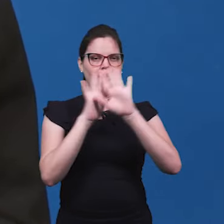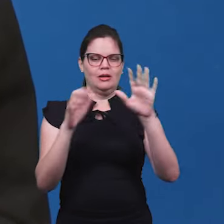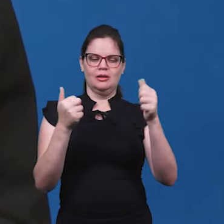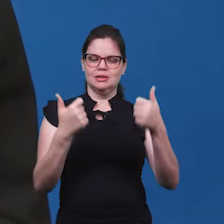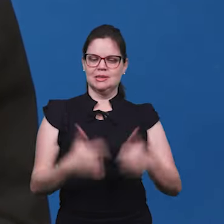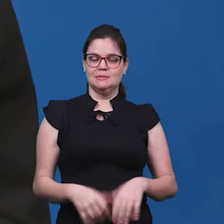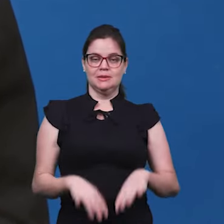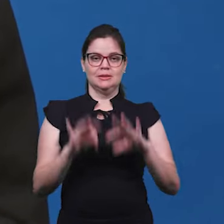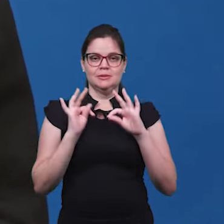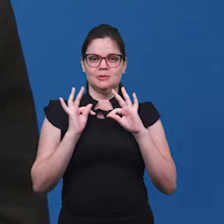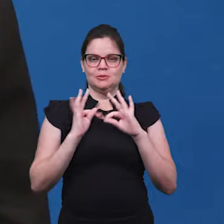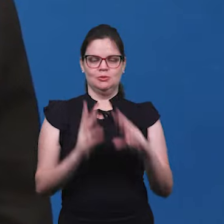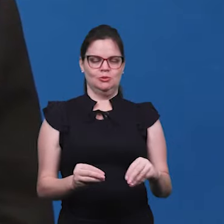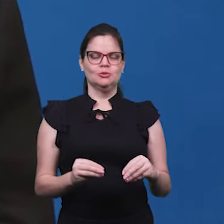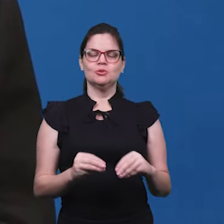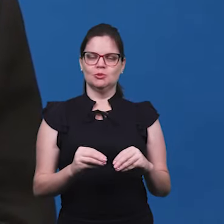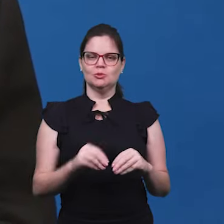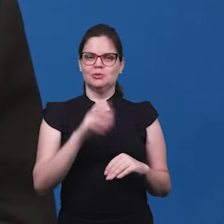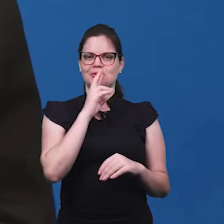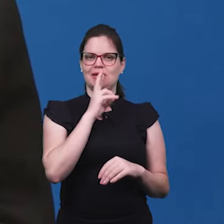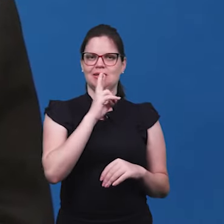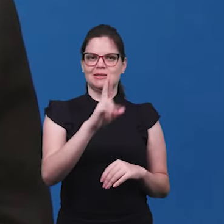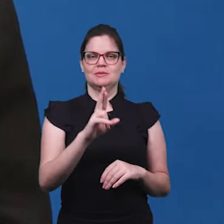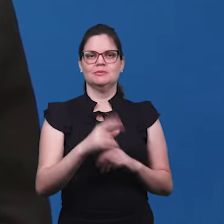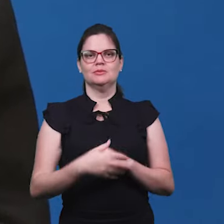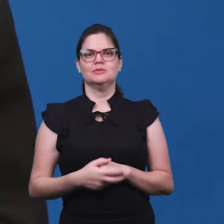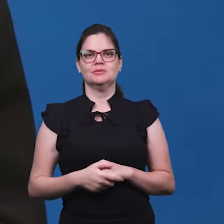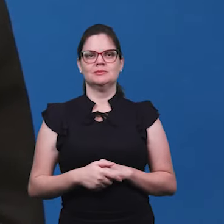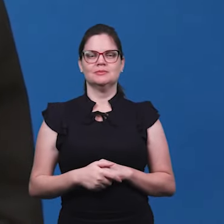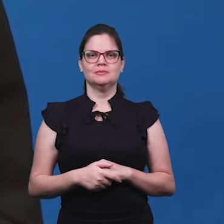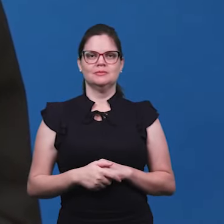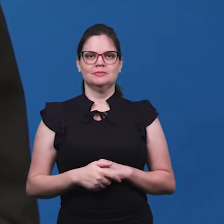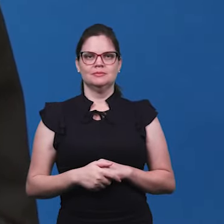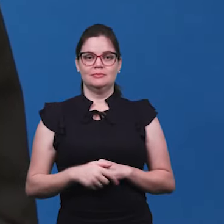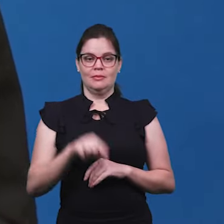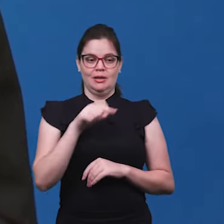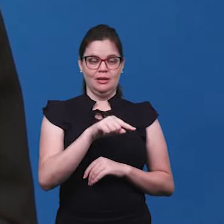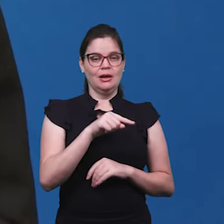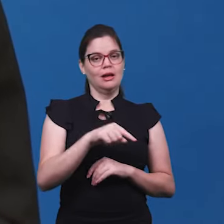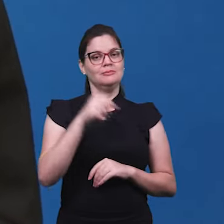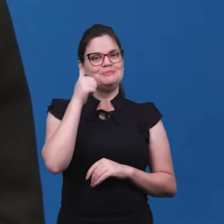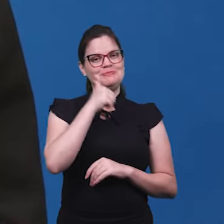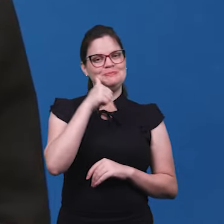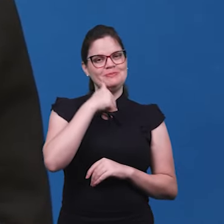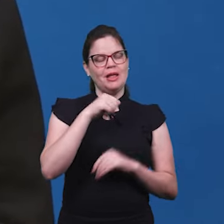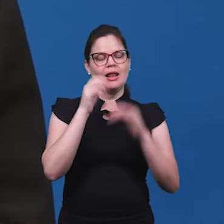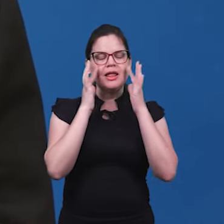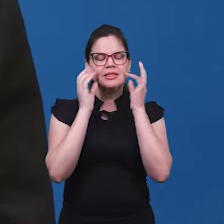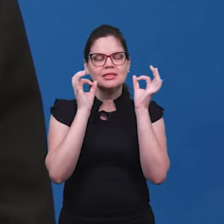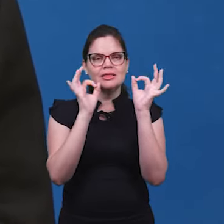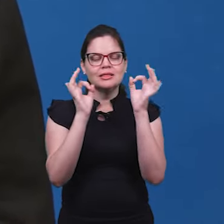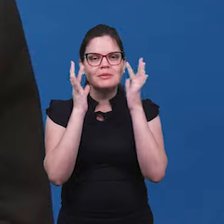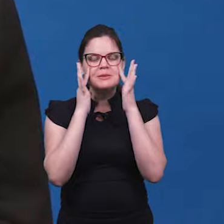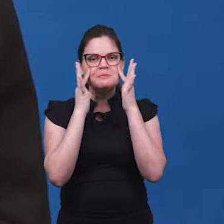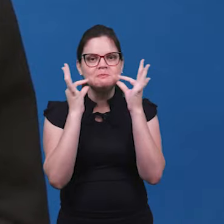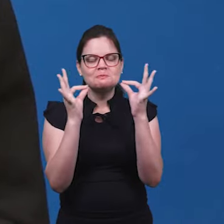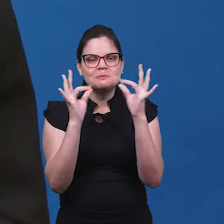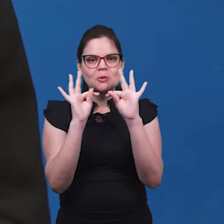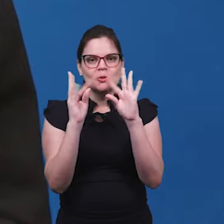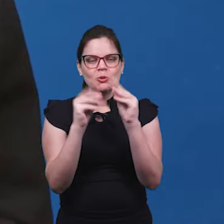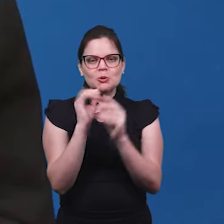então, a Maria Emanuele a estar bem atenta a tudo que estava sendo falado, assimilando tudo. Maria Emanuele, que